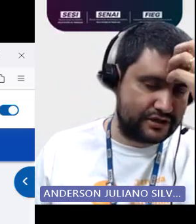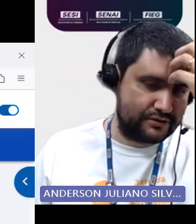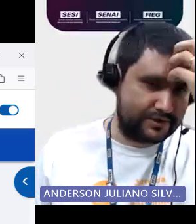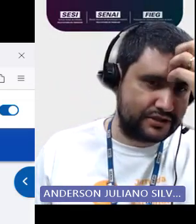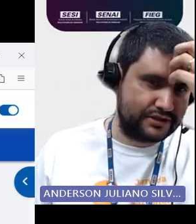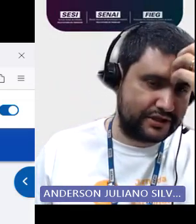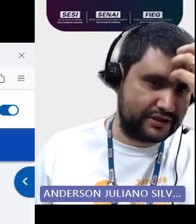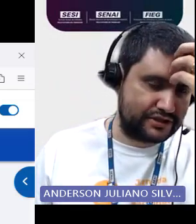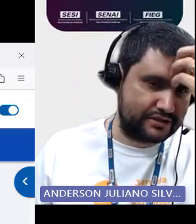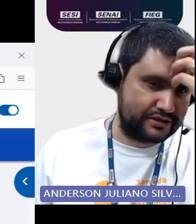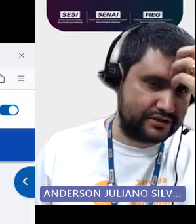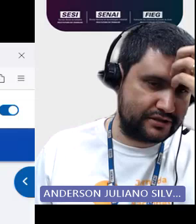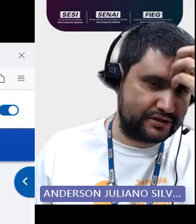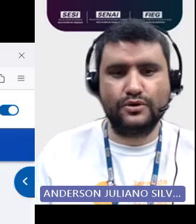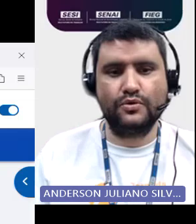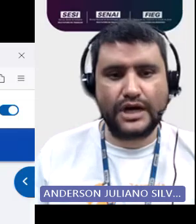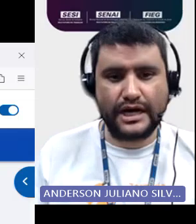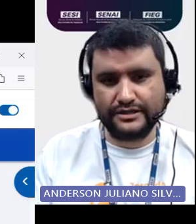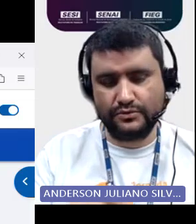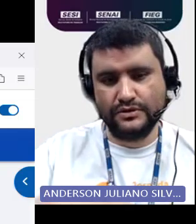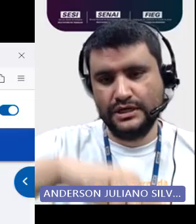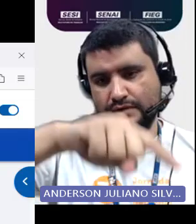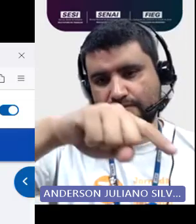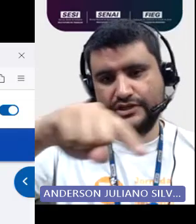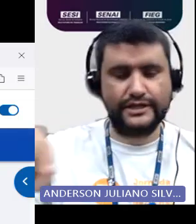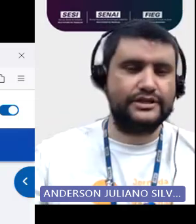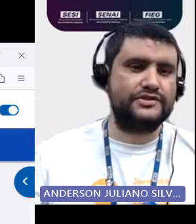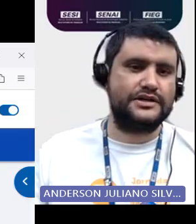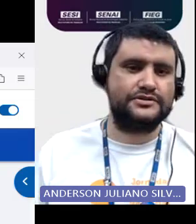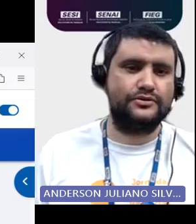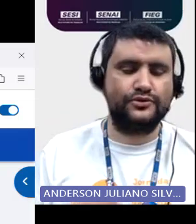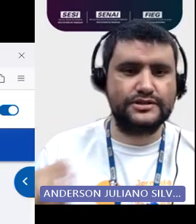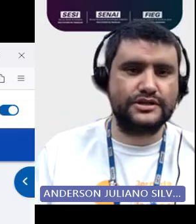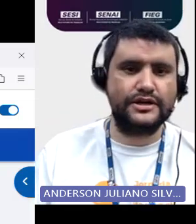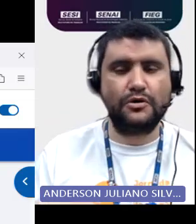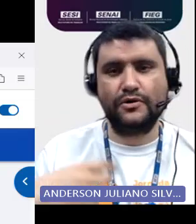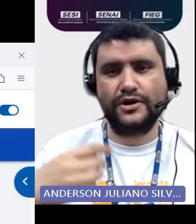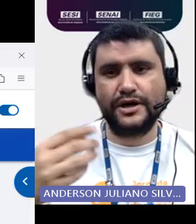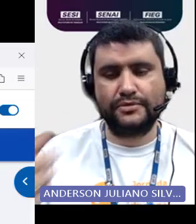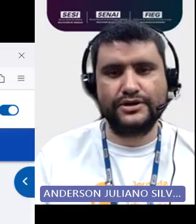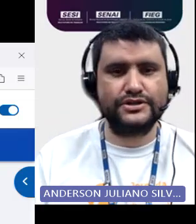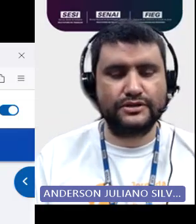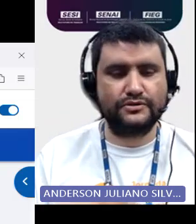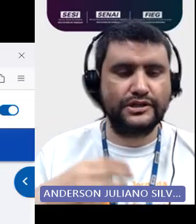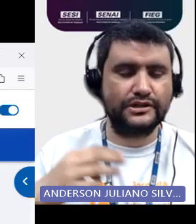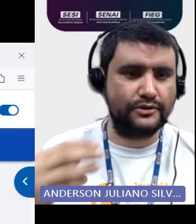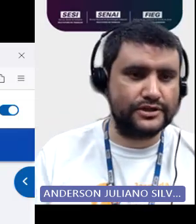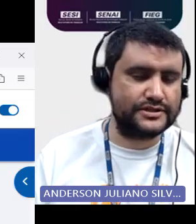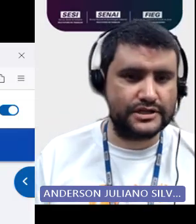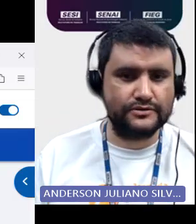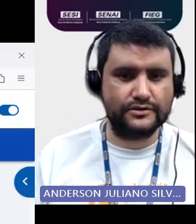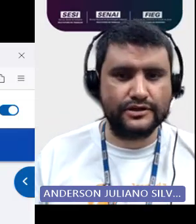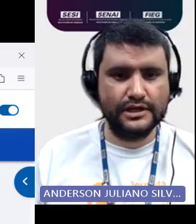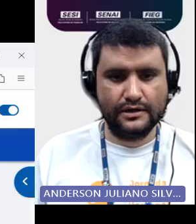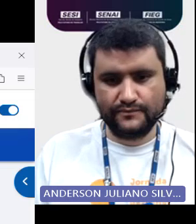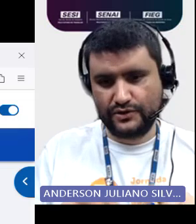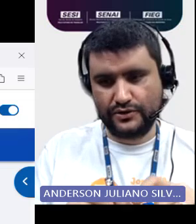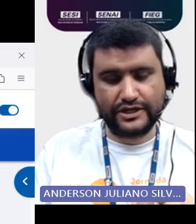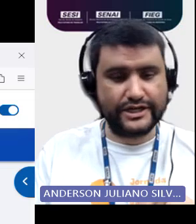legenda, geralmente, né, que chama de legenda ou carimbo, que é a identificação do desenho, qual é a prancha, o que é o desenho,